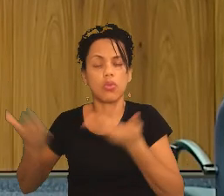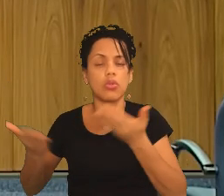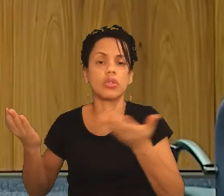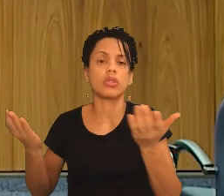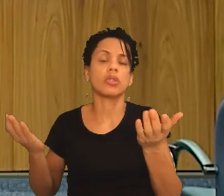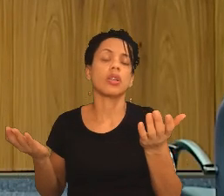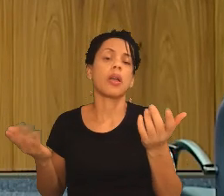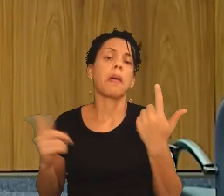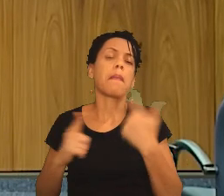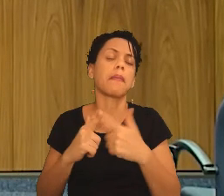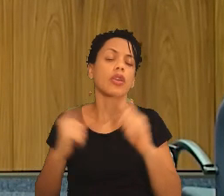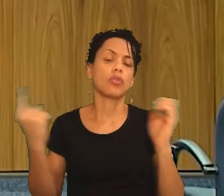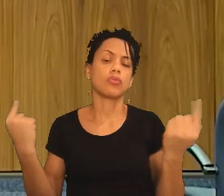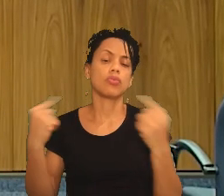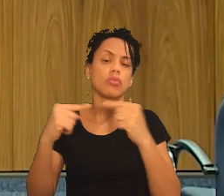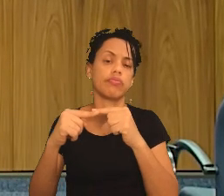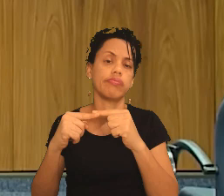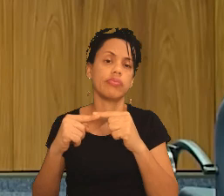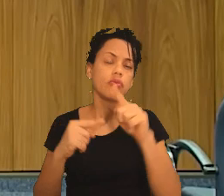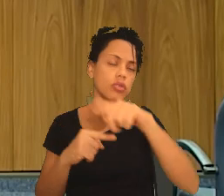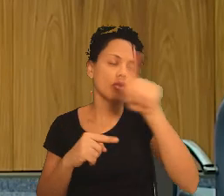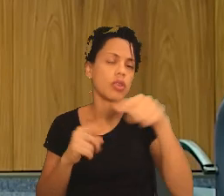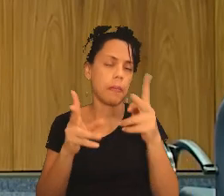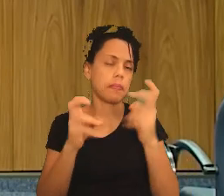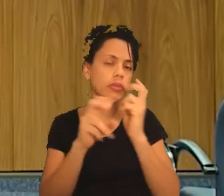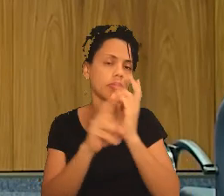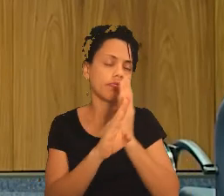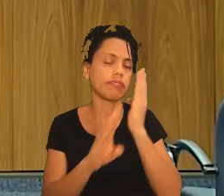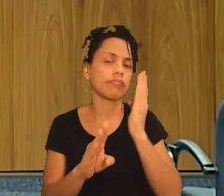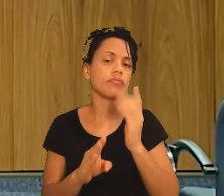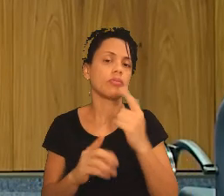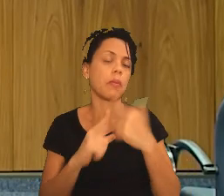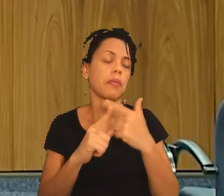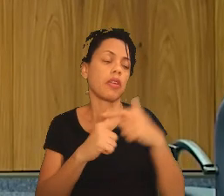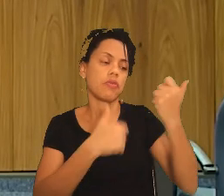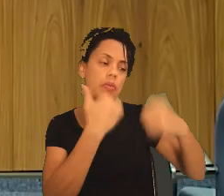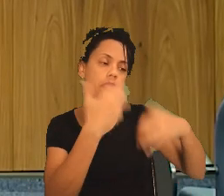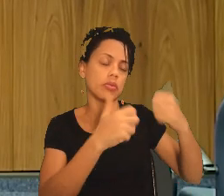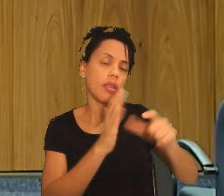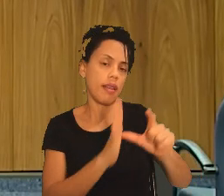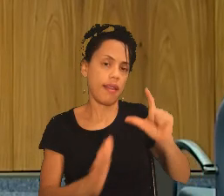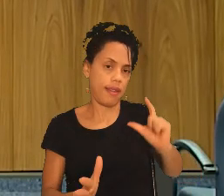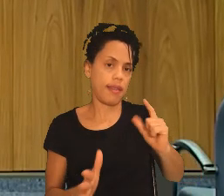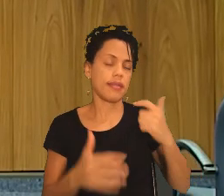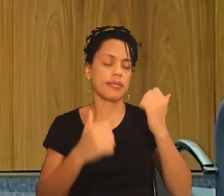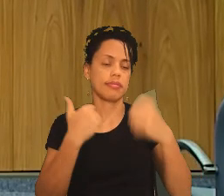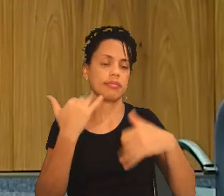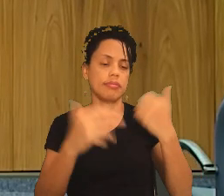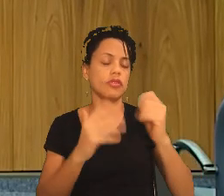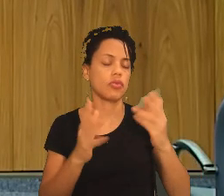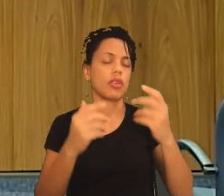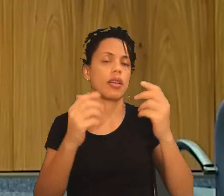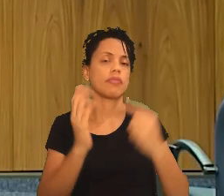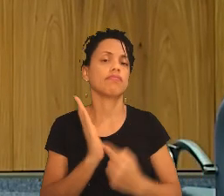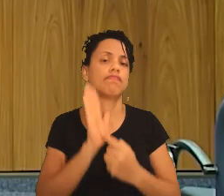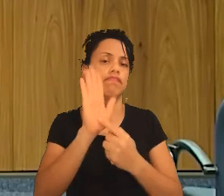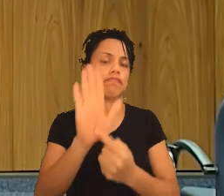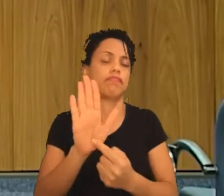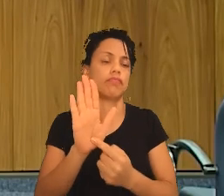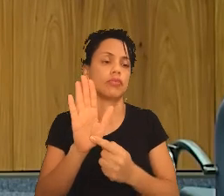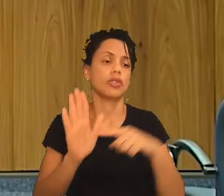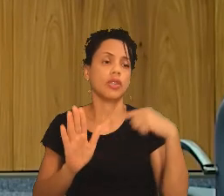ação CRENAC e outras ações, e como isso repercute no nosso debate constitucional atual,